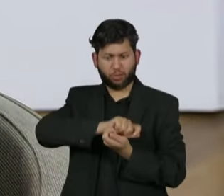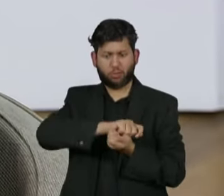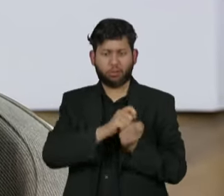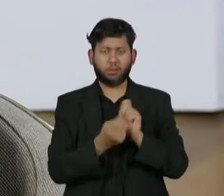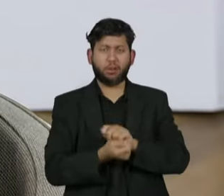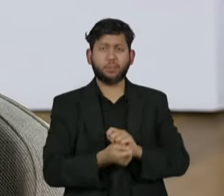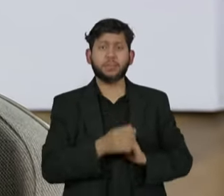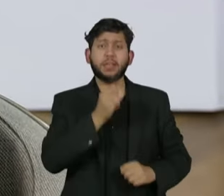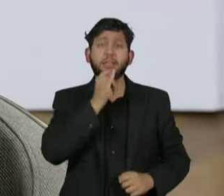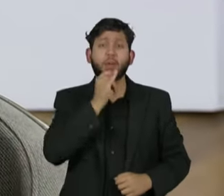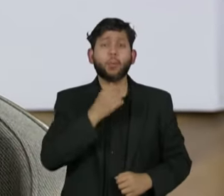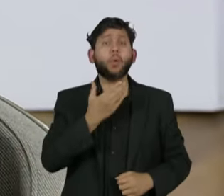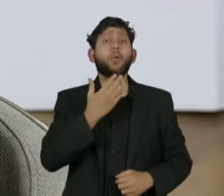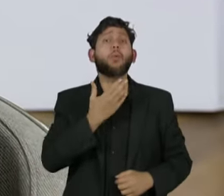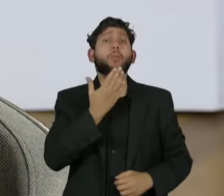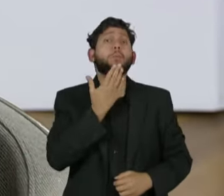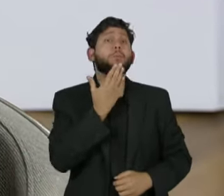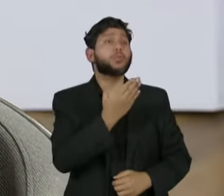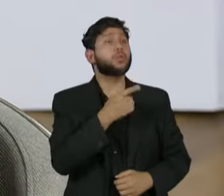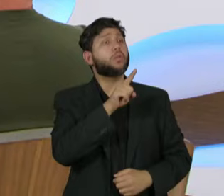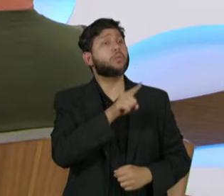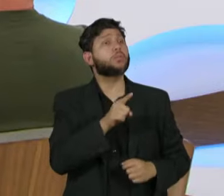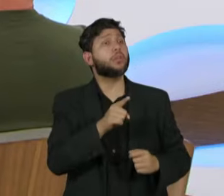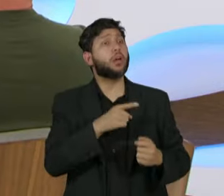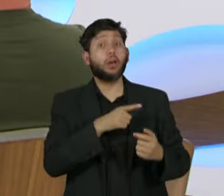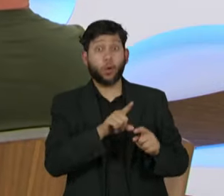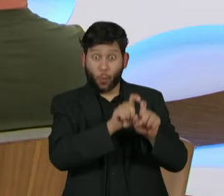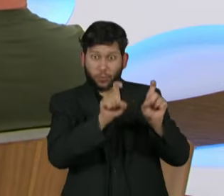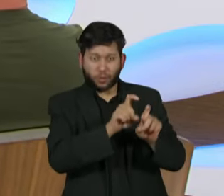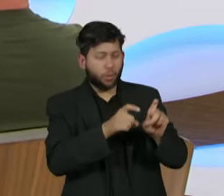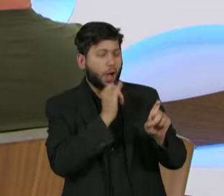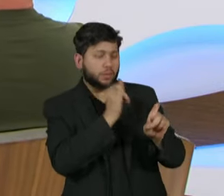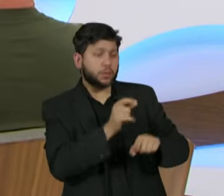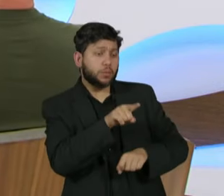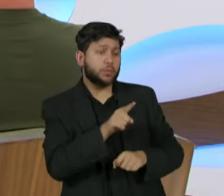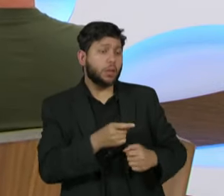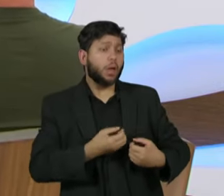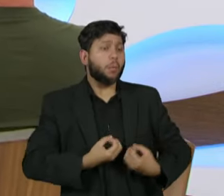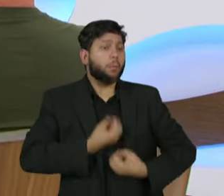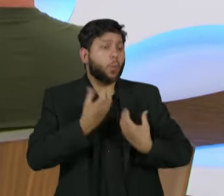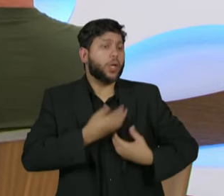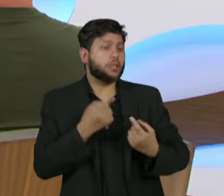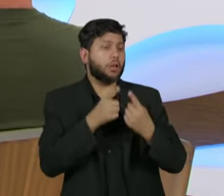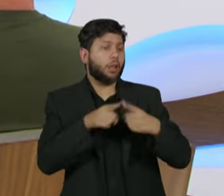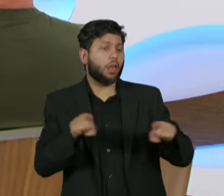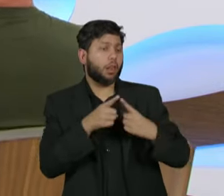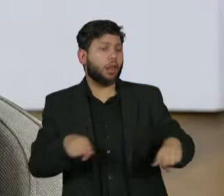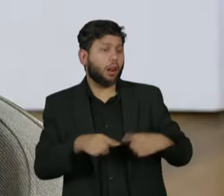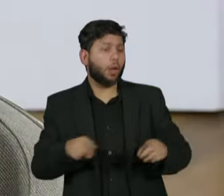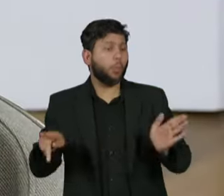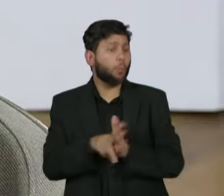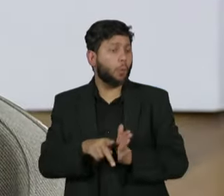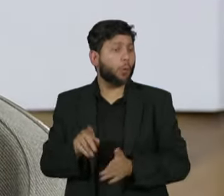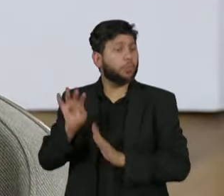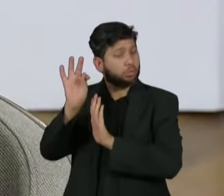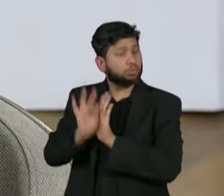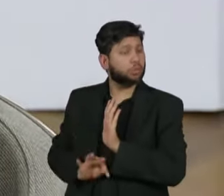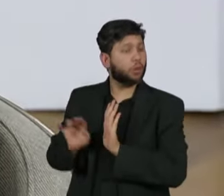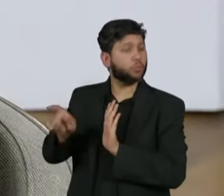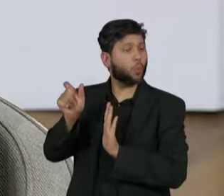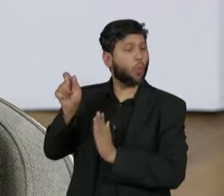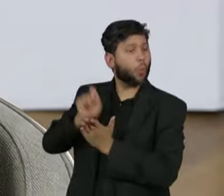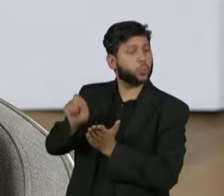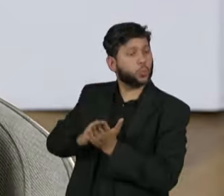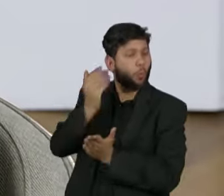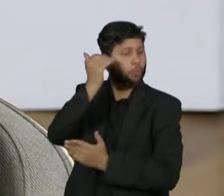e diz Escreva um soneto como fulano de tal e ele fez escreve o soneto Tá certo ele foi treinado obviamente com textos de fulano de